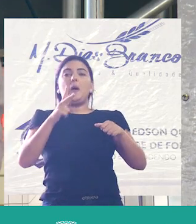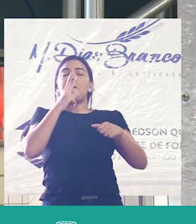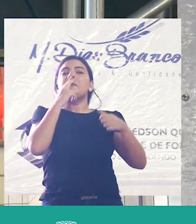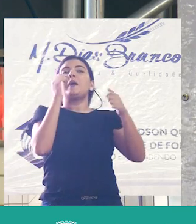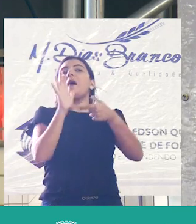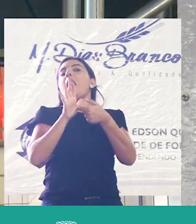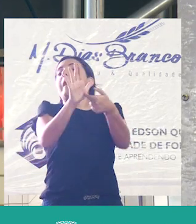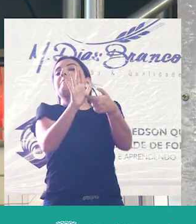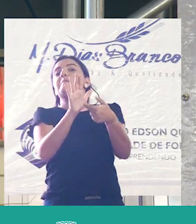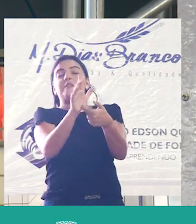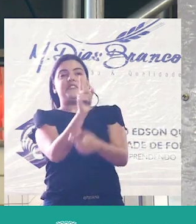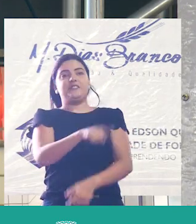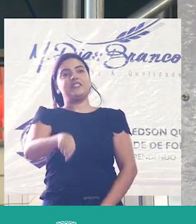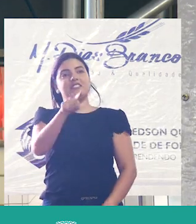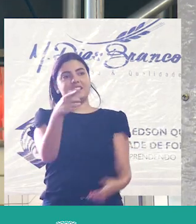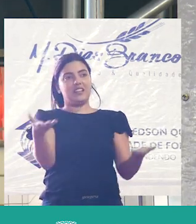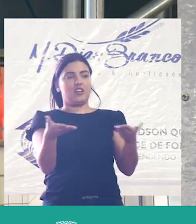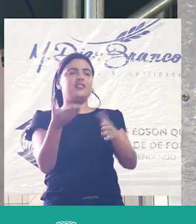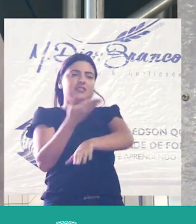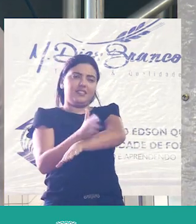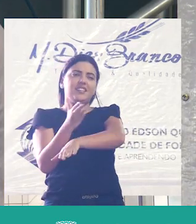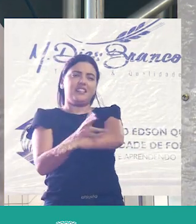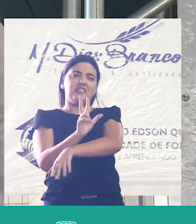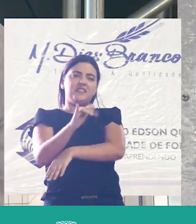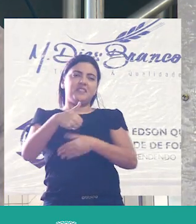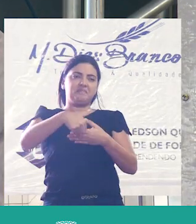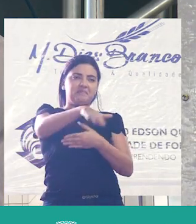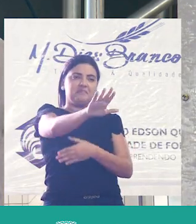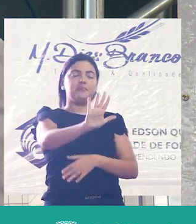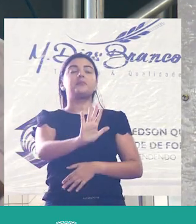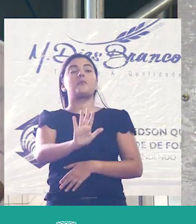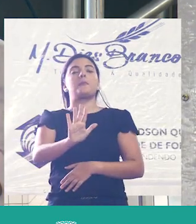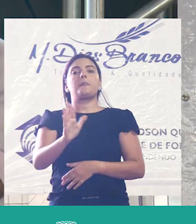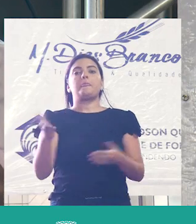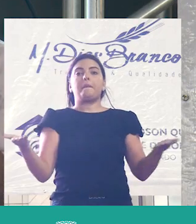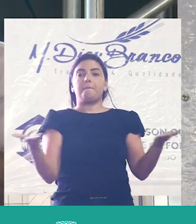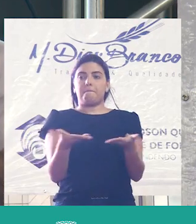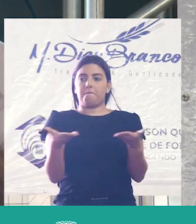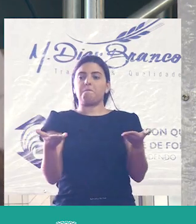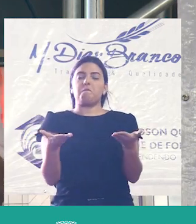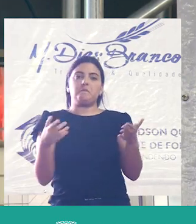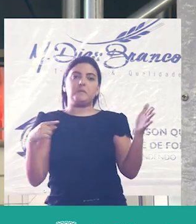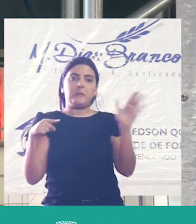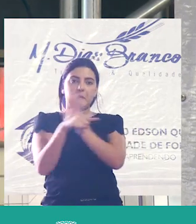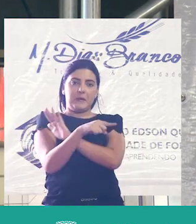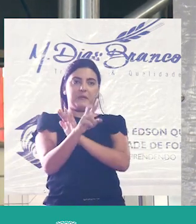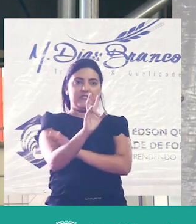só apresentando as ferramentas. E companheiros, mãos à obra.